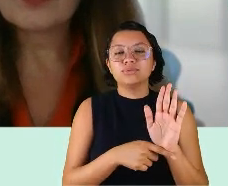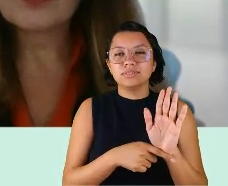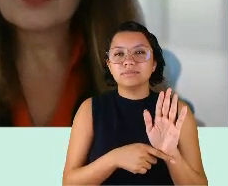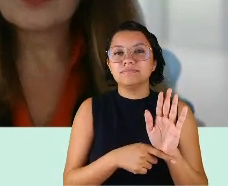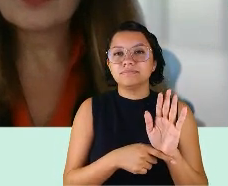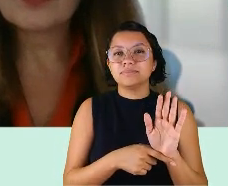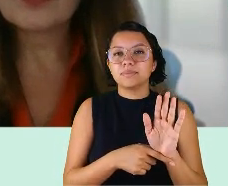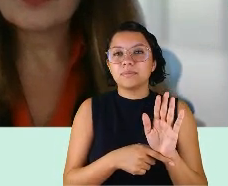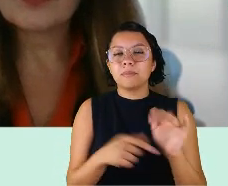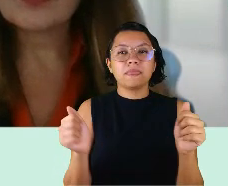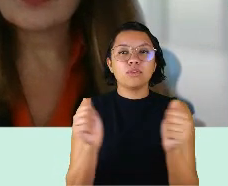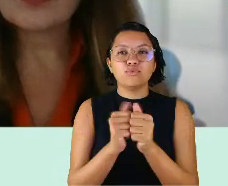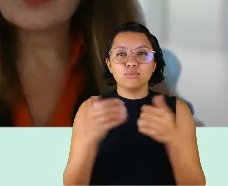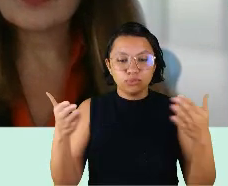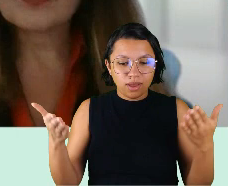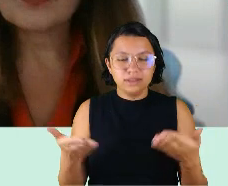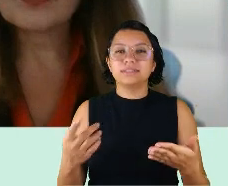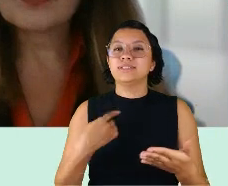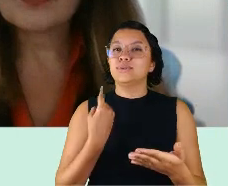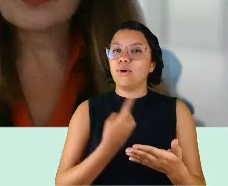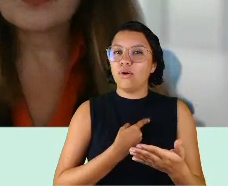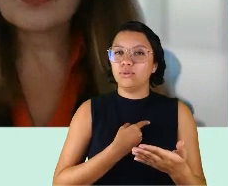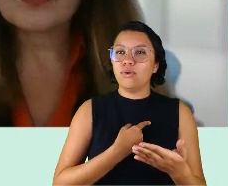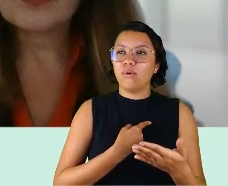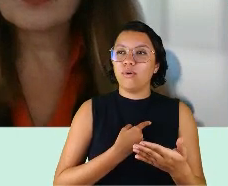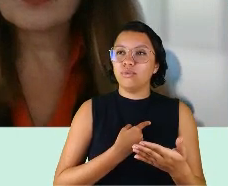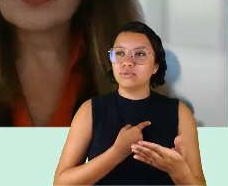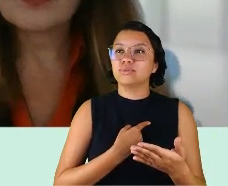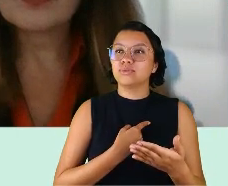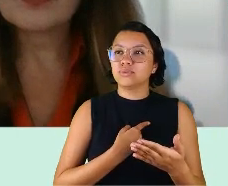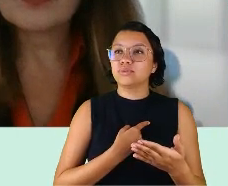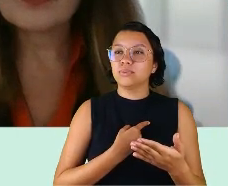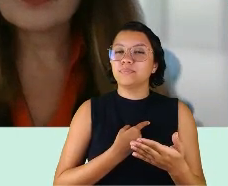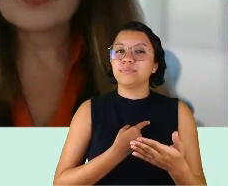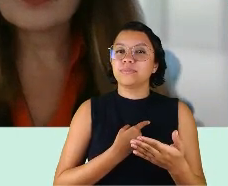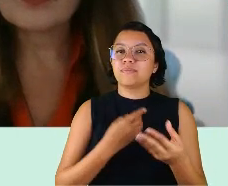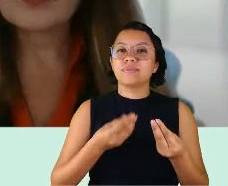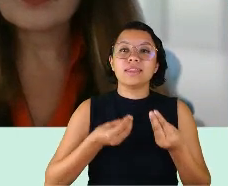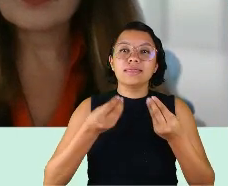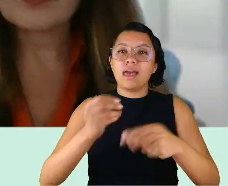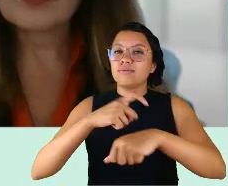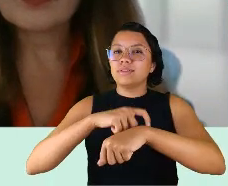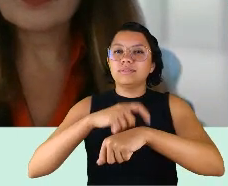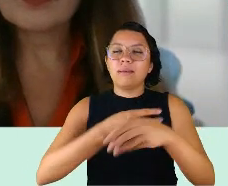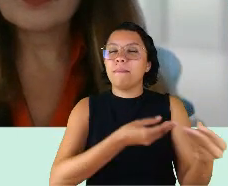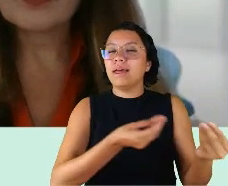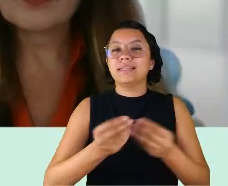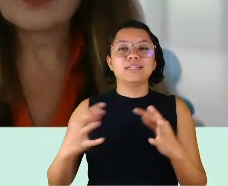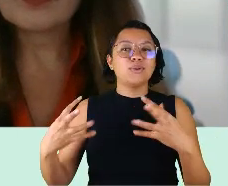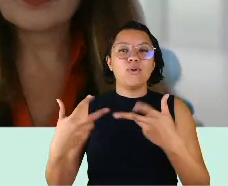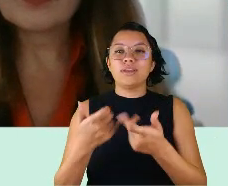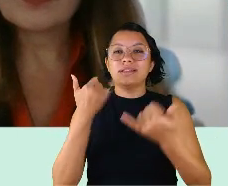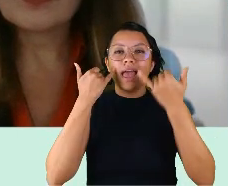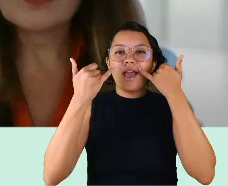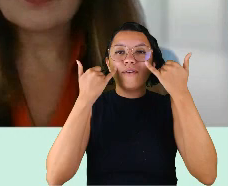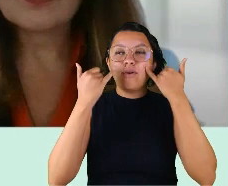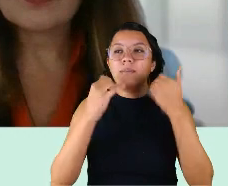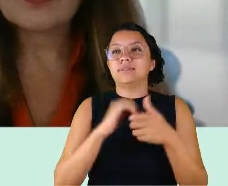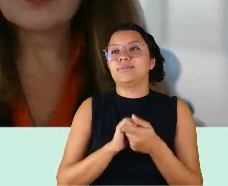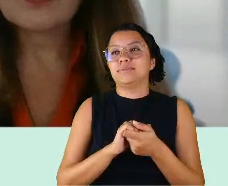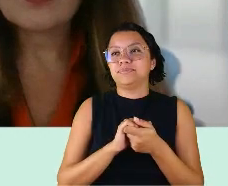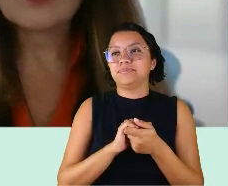ter estado aqui conosco, por dispor do seu tempo para trazer todas essas